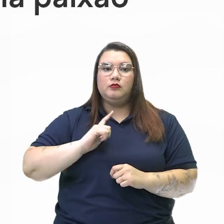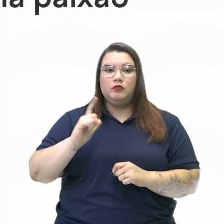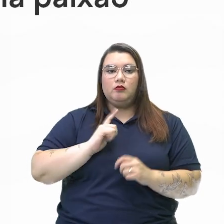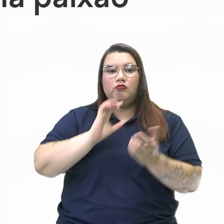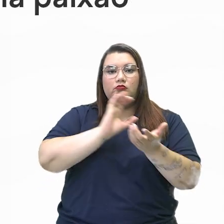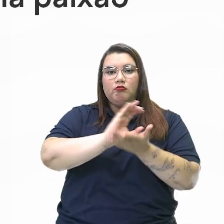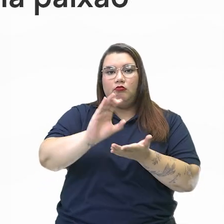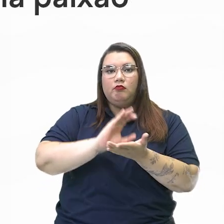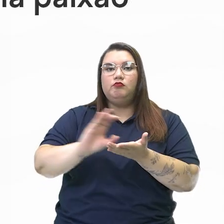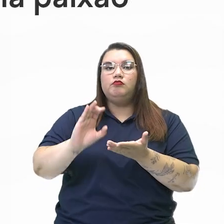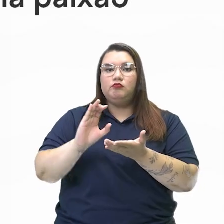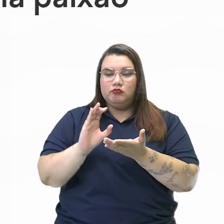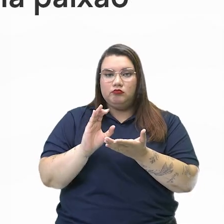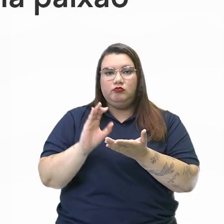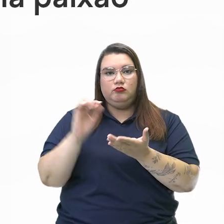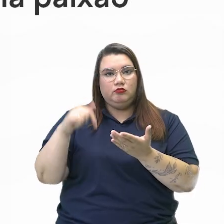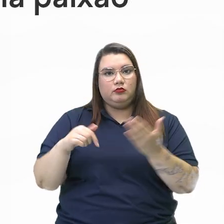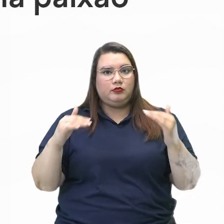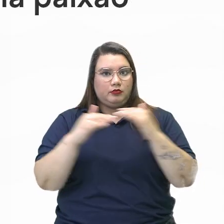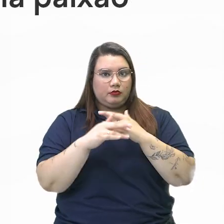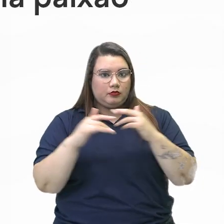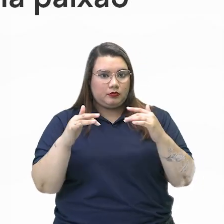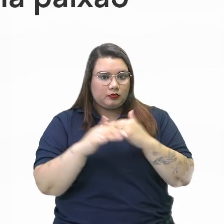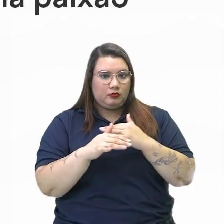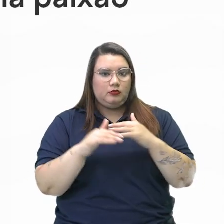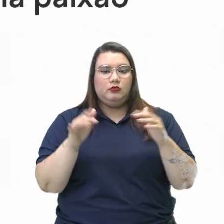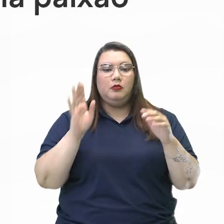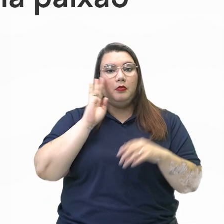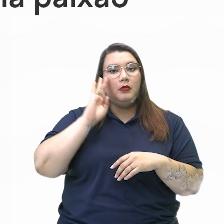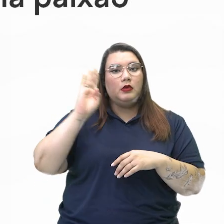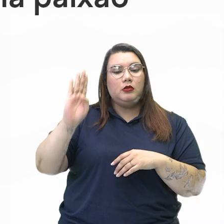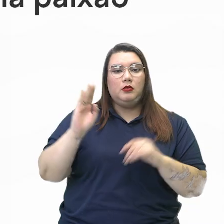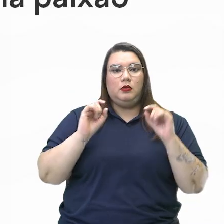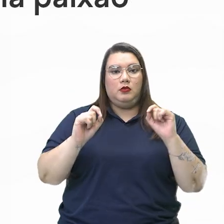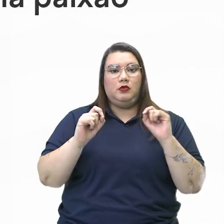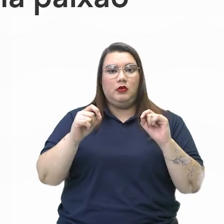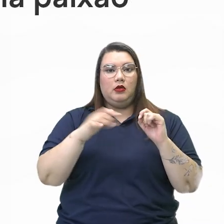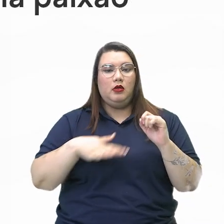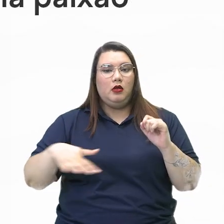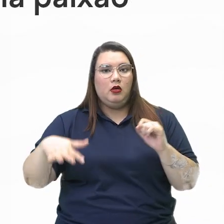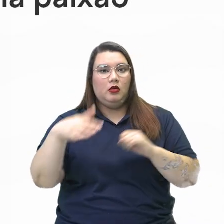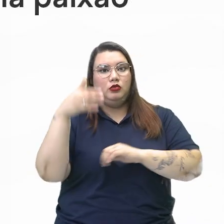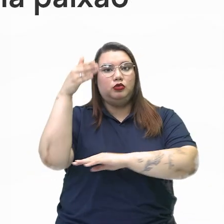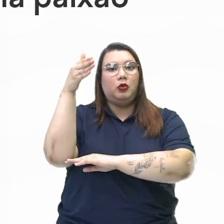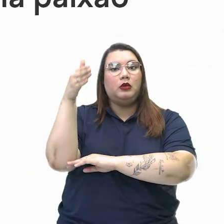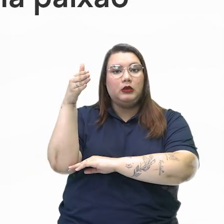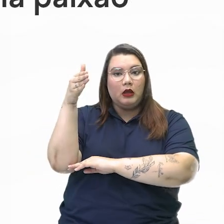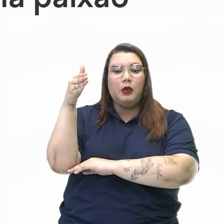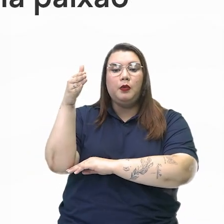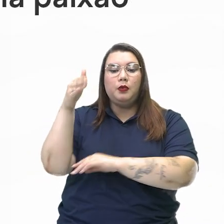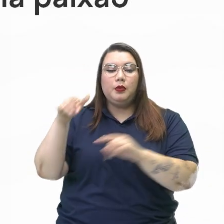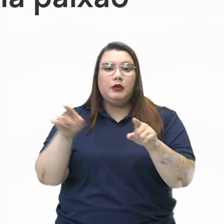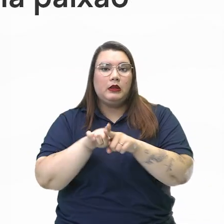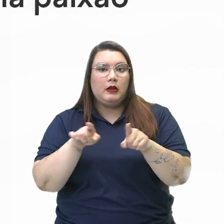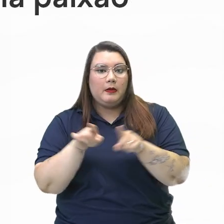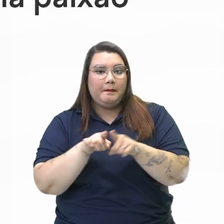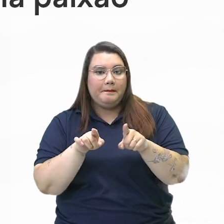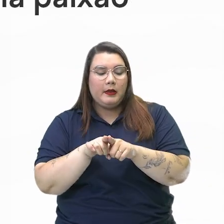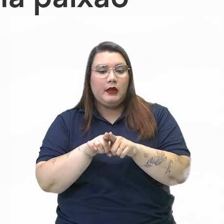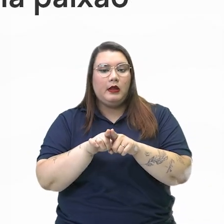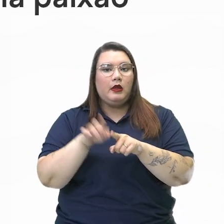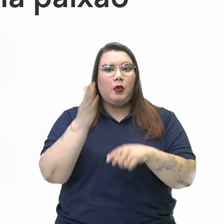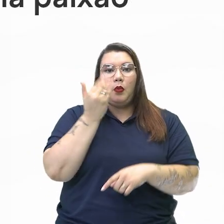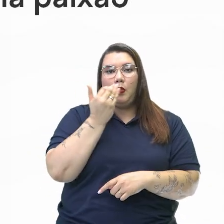muito grande na cidade, principalmente na questão do setor hoteleiro, né, e também na questão da culinária,